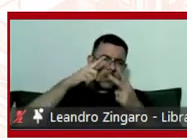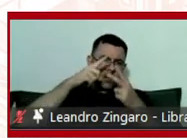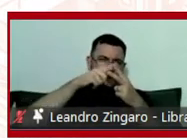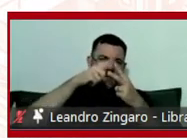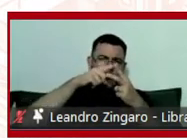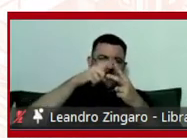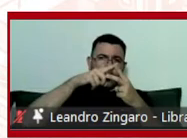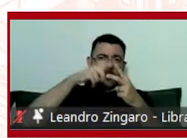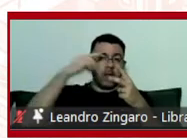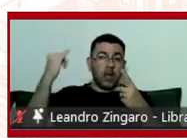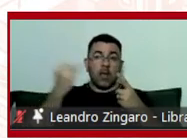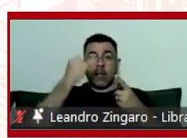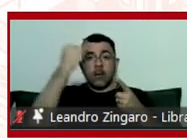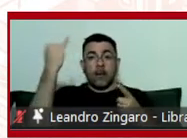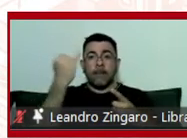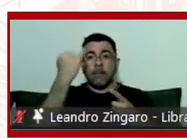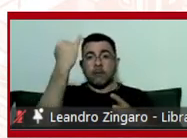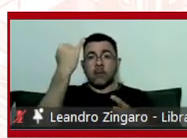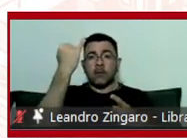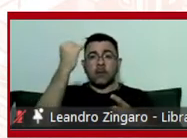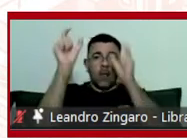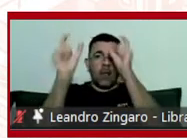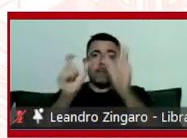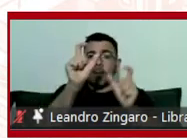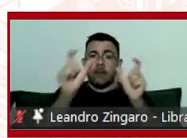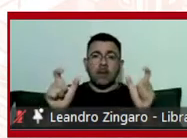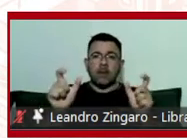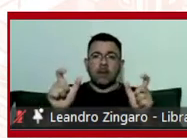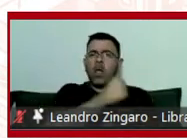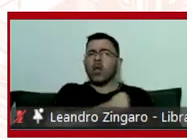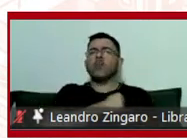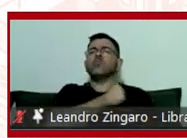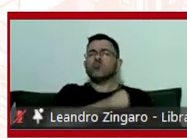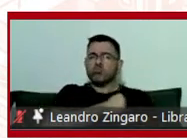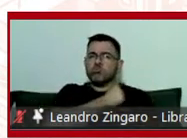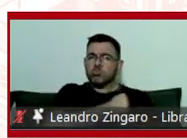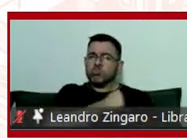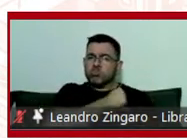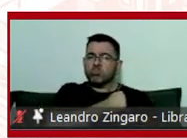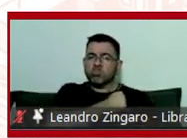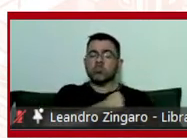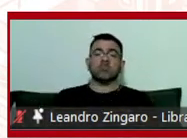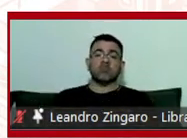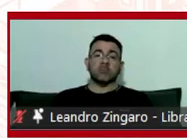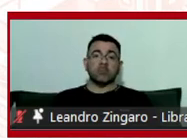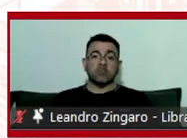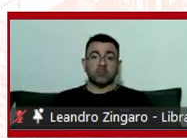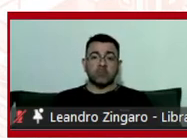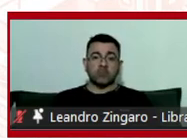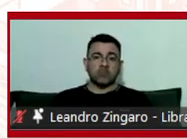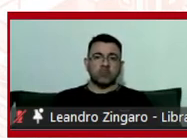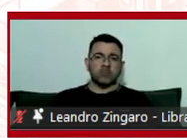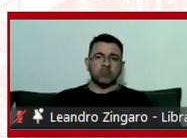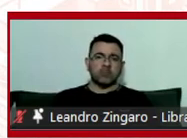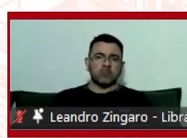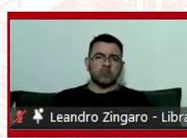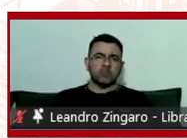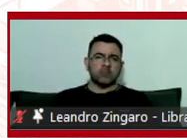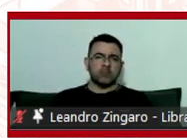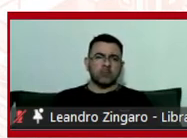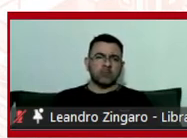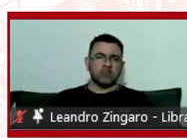população ama isso e todos os todos os entes públicos tem muita dificuldade quem tem CVA de